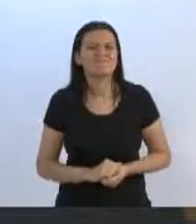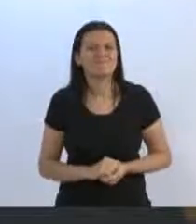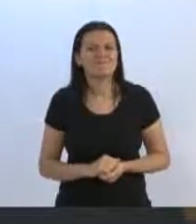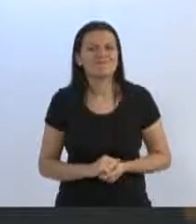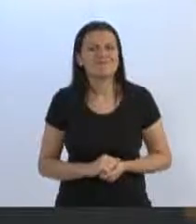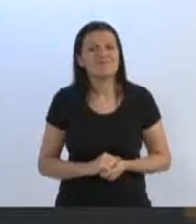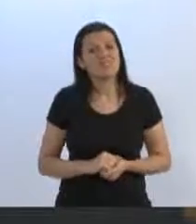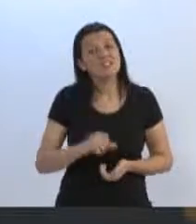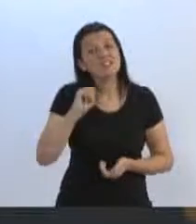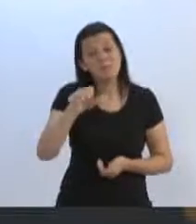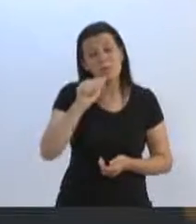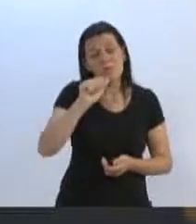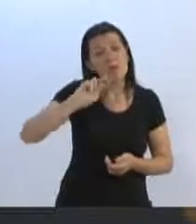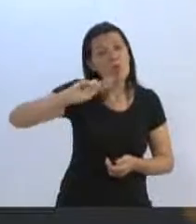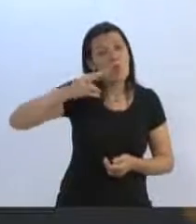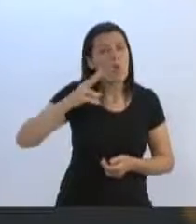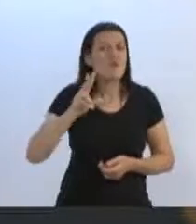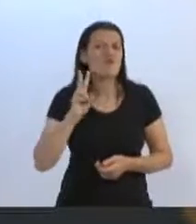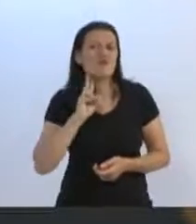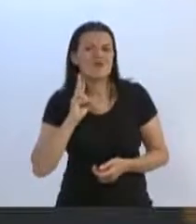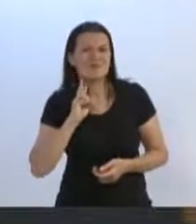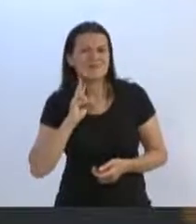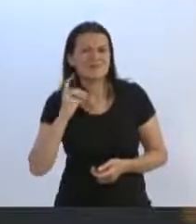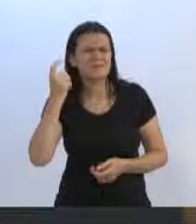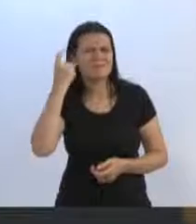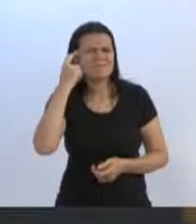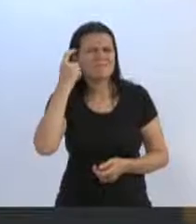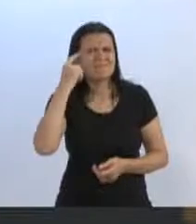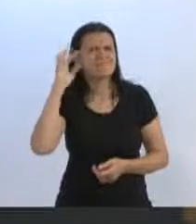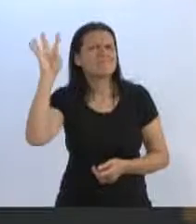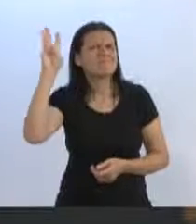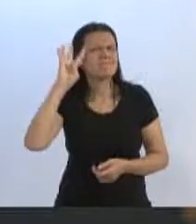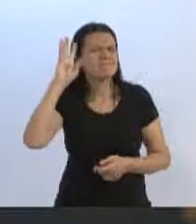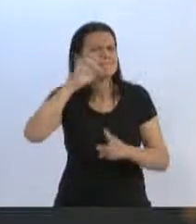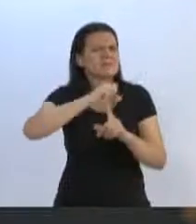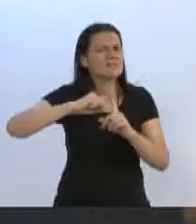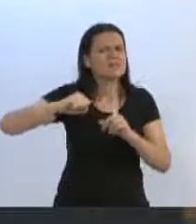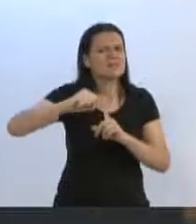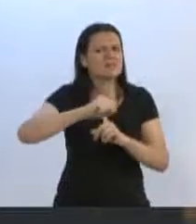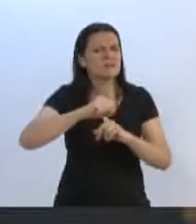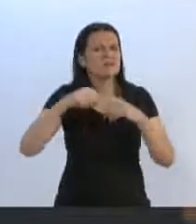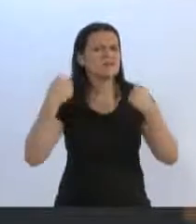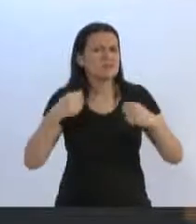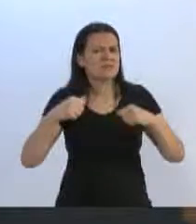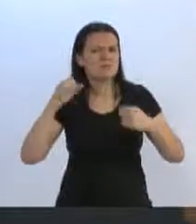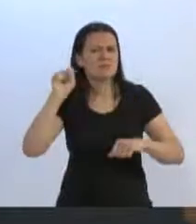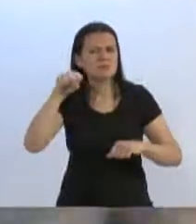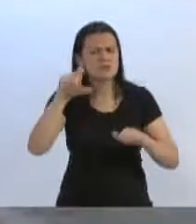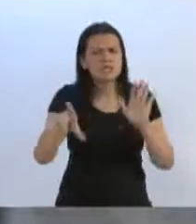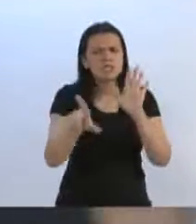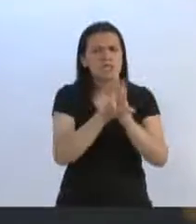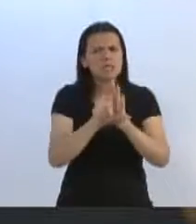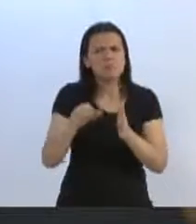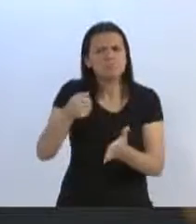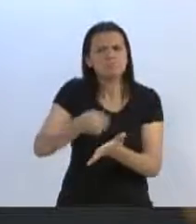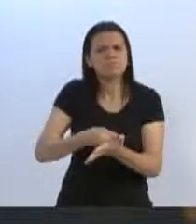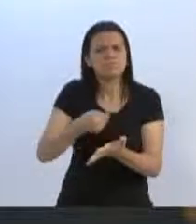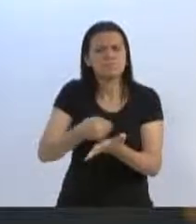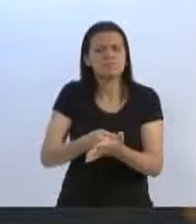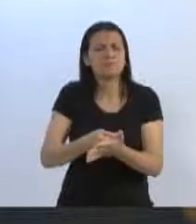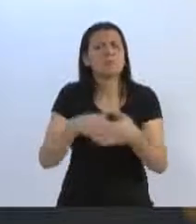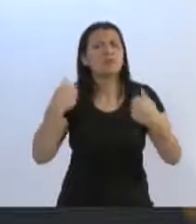de um lado ou do outro? É um momento de reflexão à sociedade. Devemos, sim, ter leis mais duras e elas devem